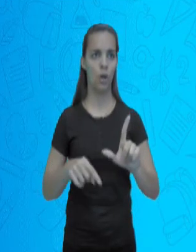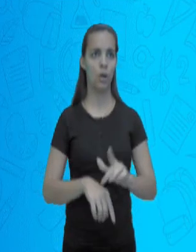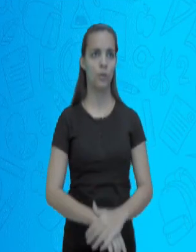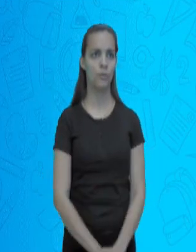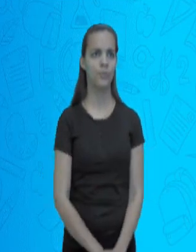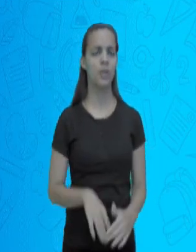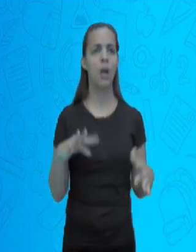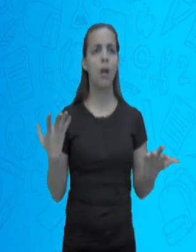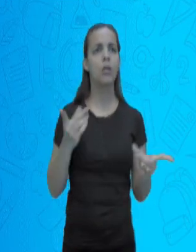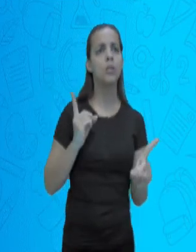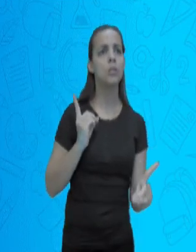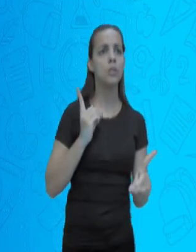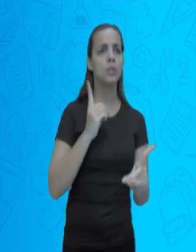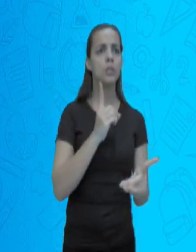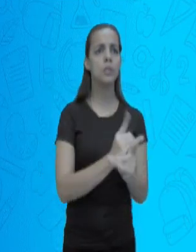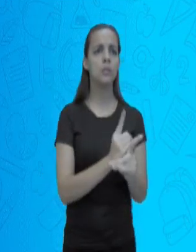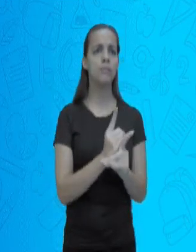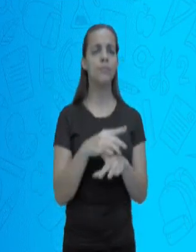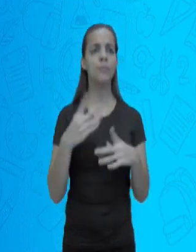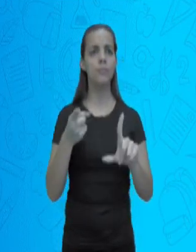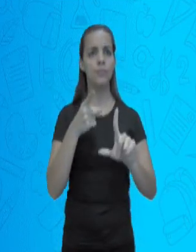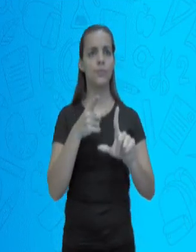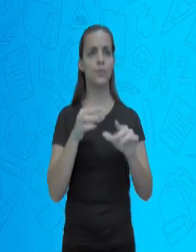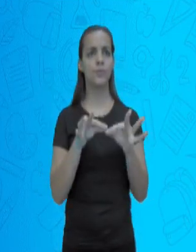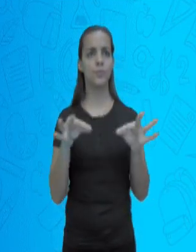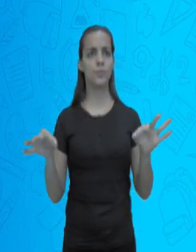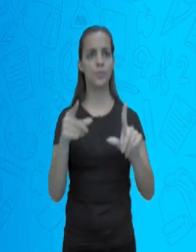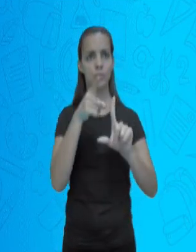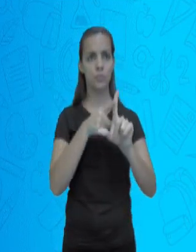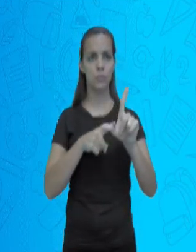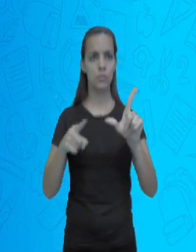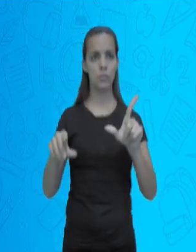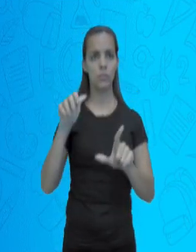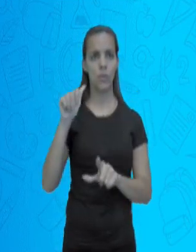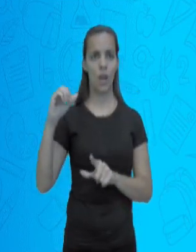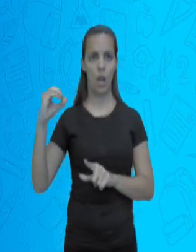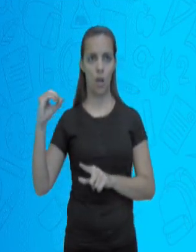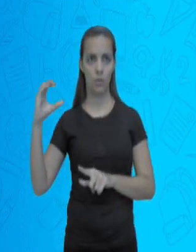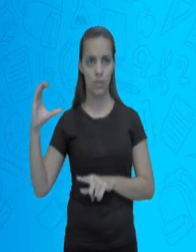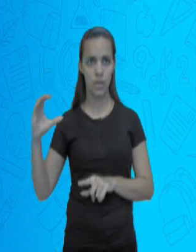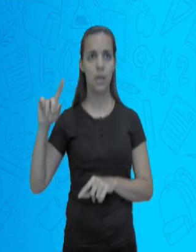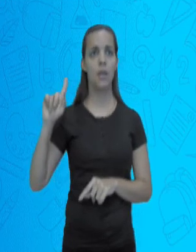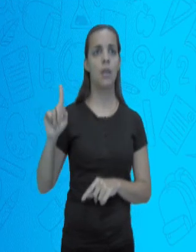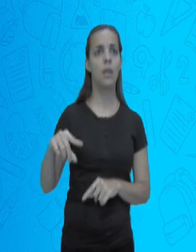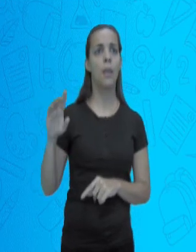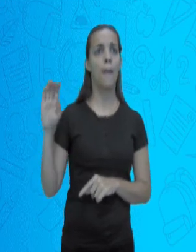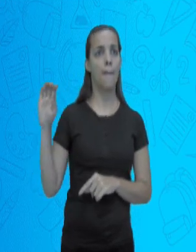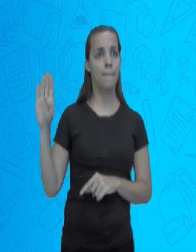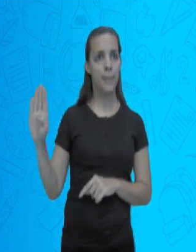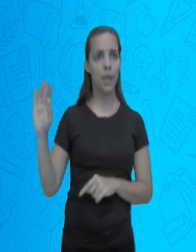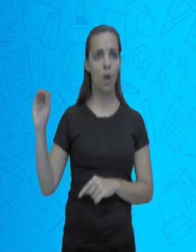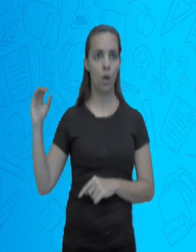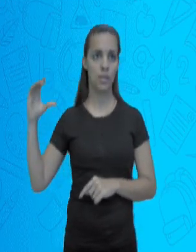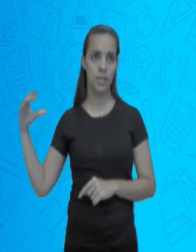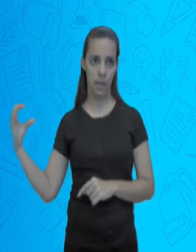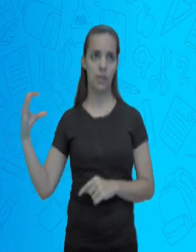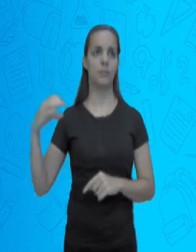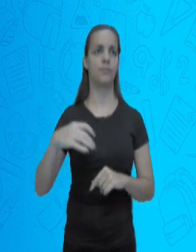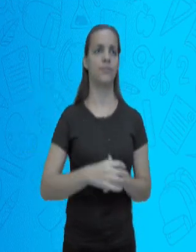Descubra a medida dos ângulos AOC e BOC em cada caso, sabendo